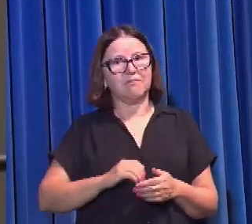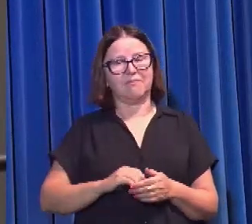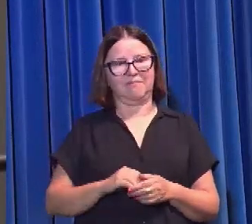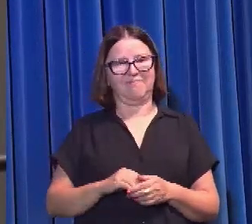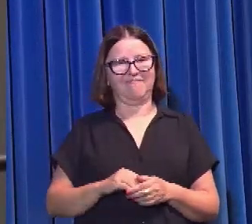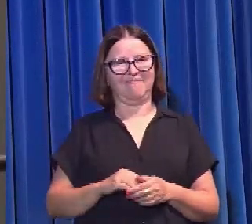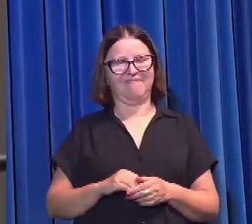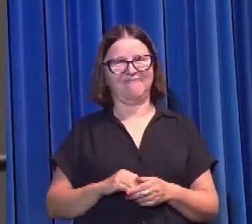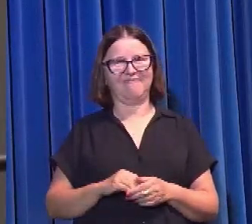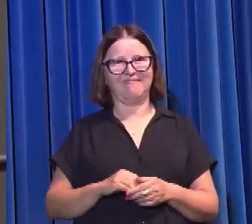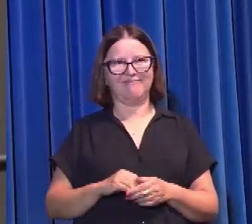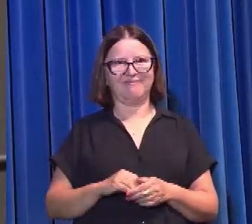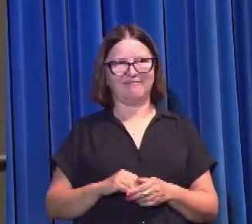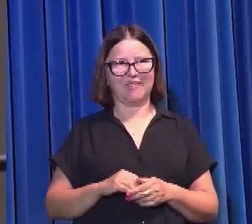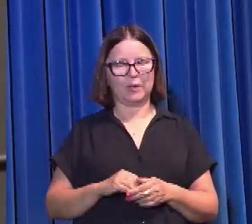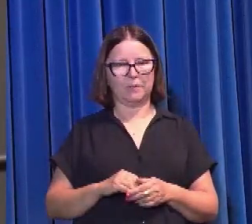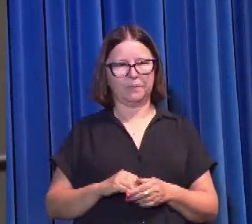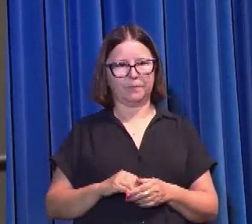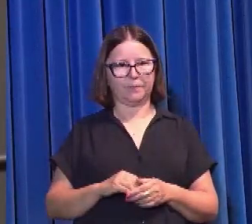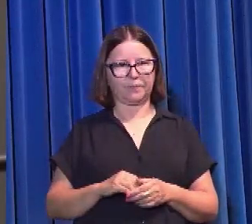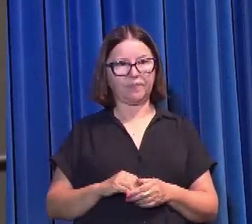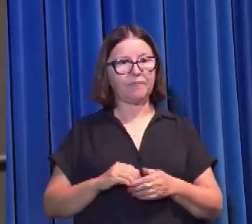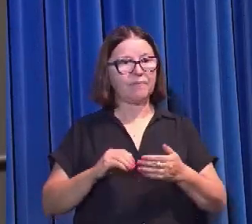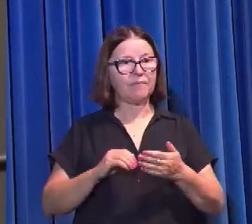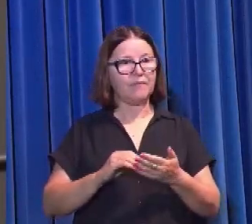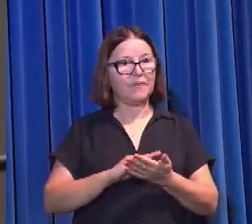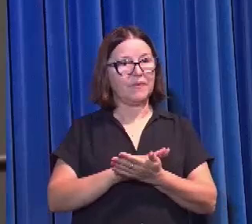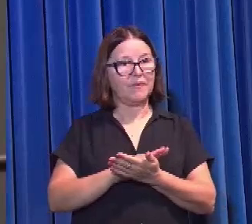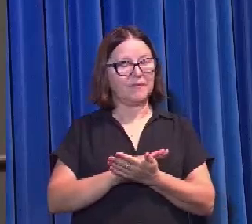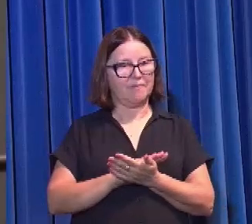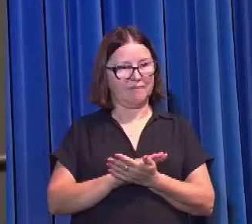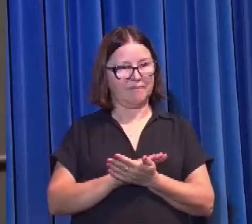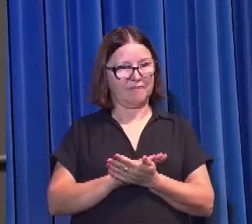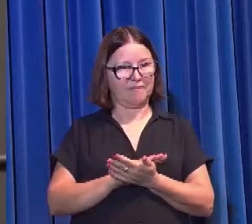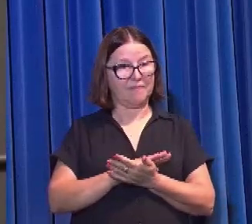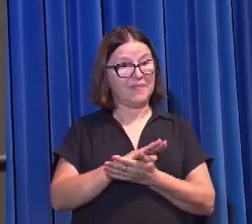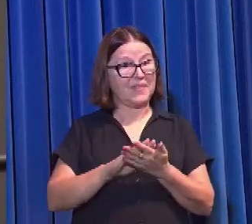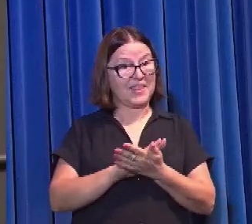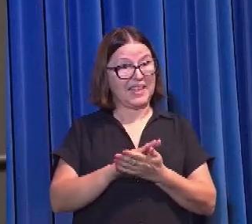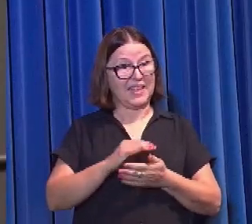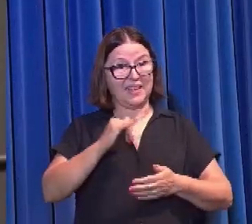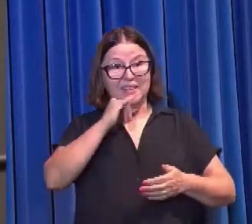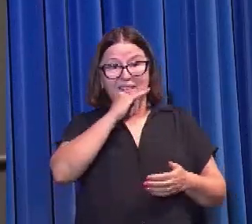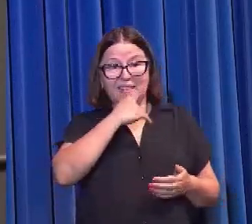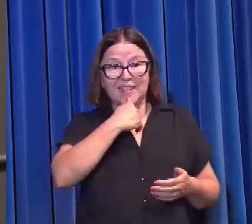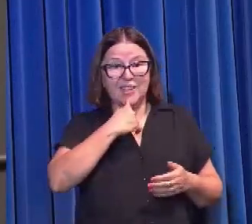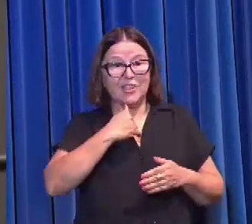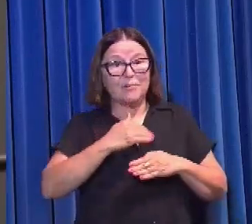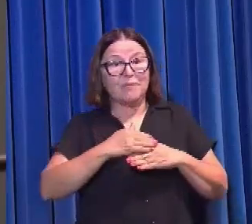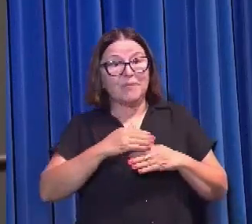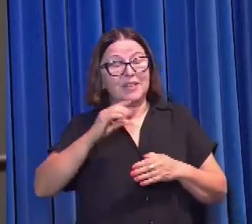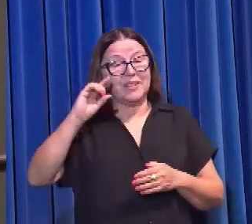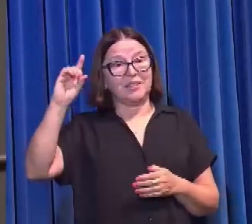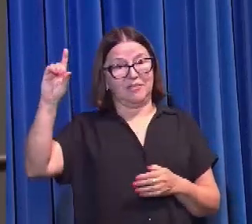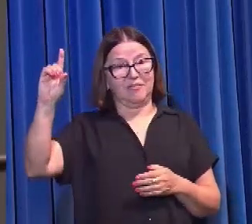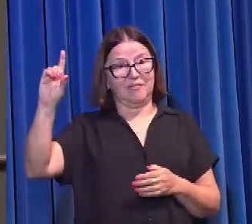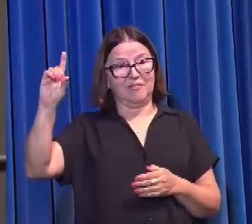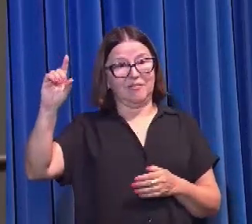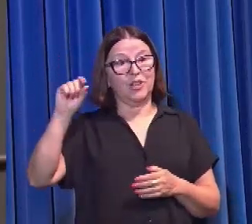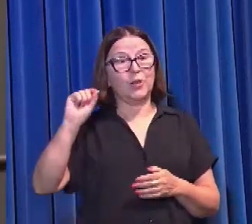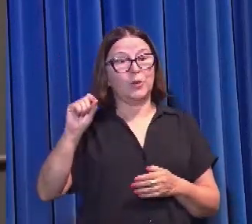Meus irmãos, nada entristece mais um pai do que a desunião dos